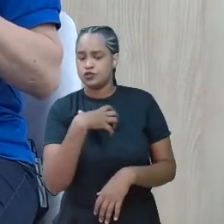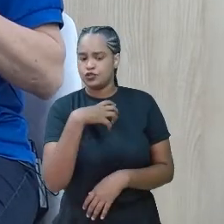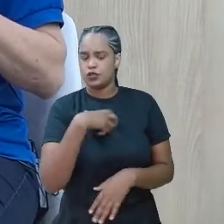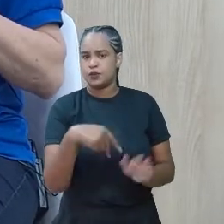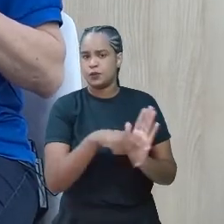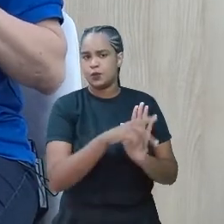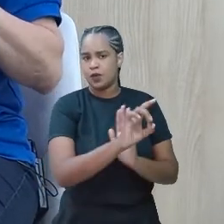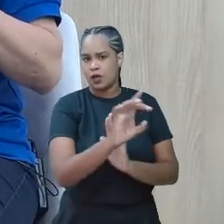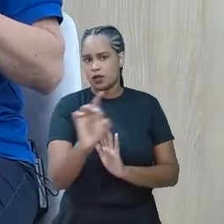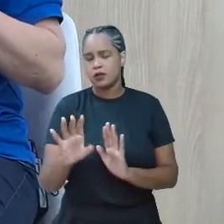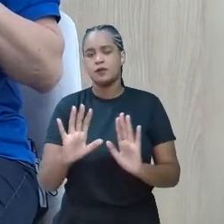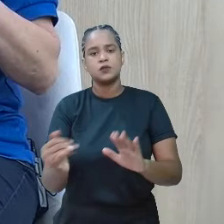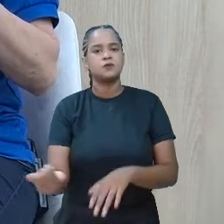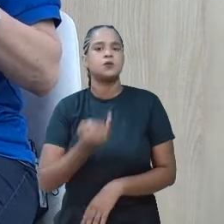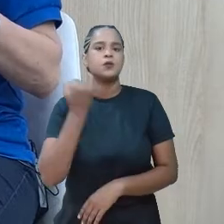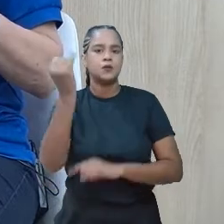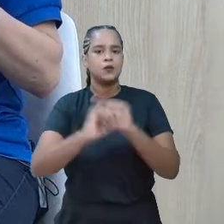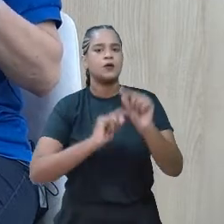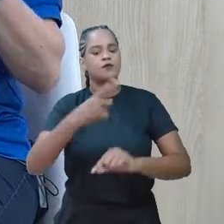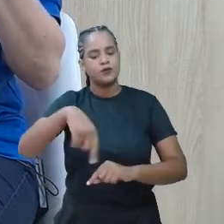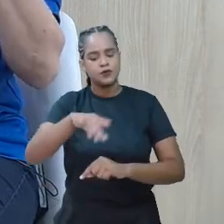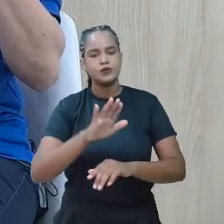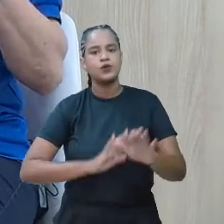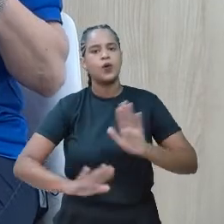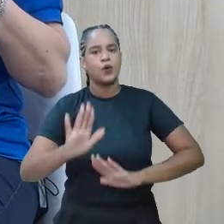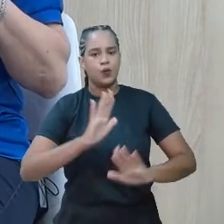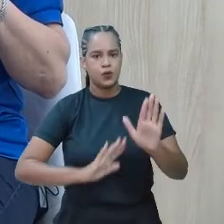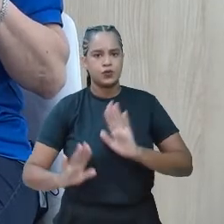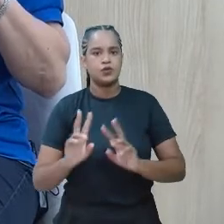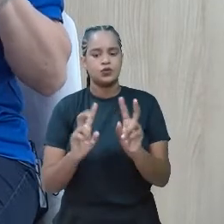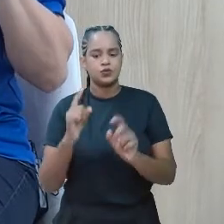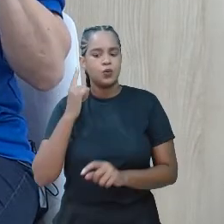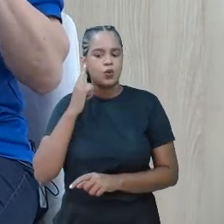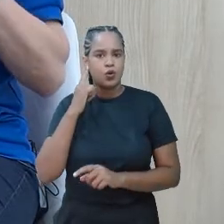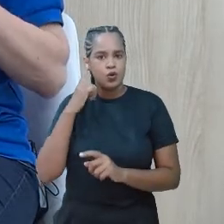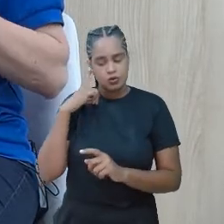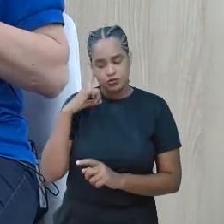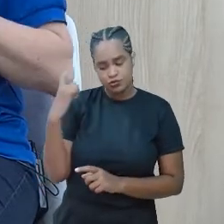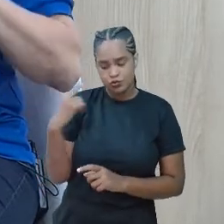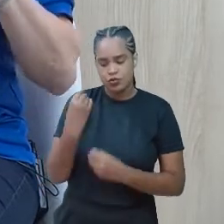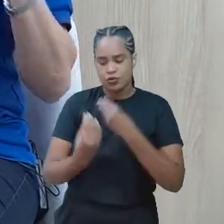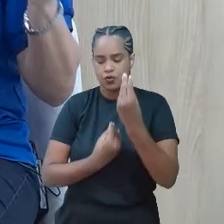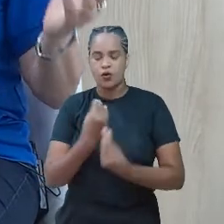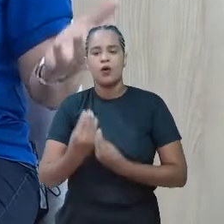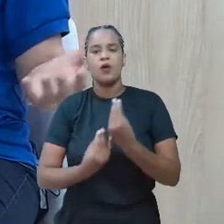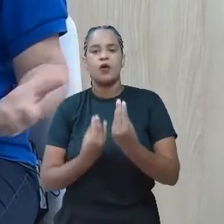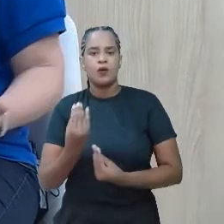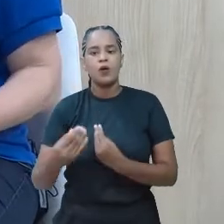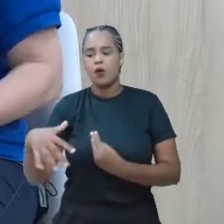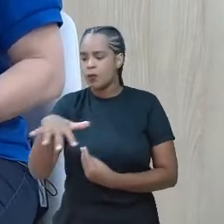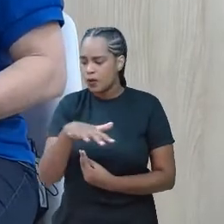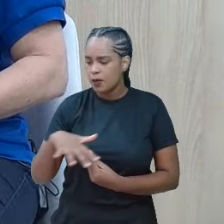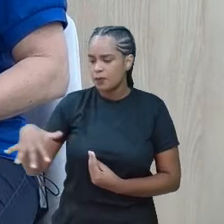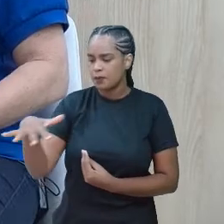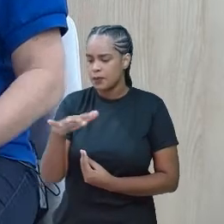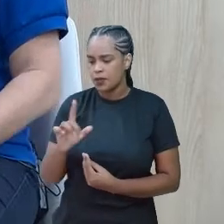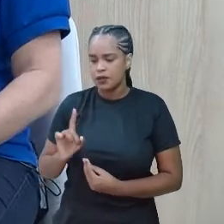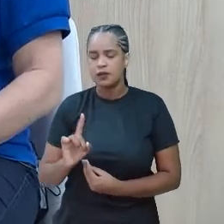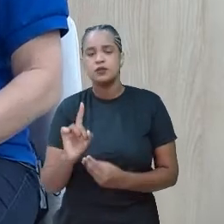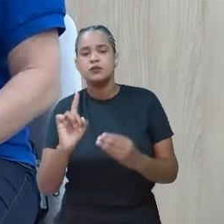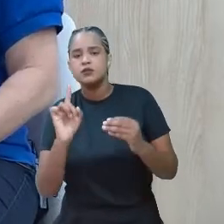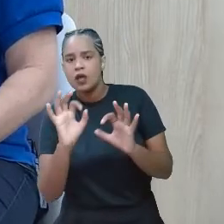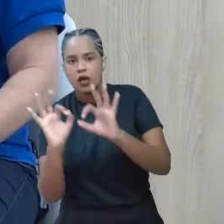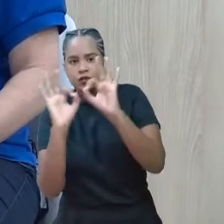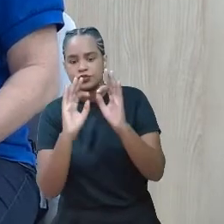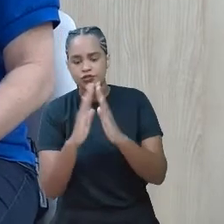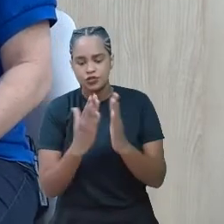é importante, né, que vocês tenham esse cuidado realmente na escuta, como vai fazer, como está o ambiente para vocês assistirem a aula